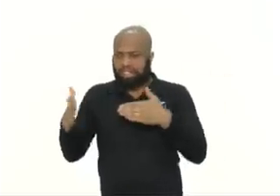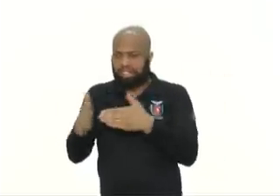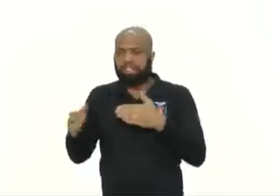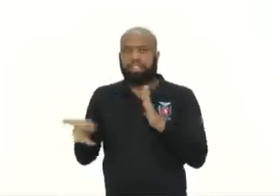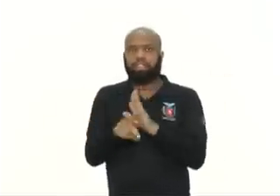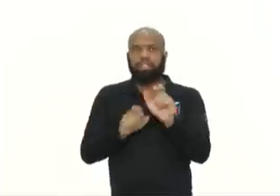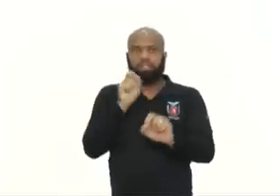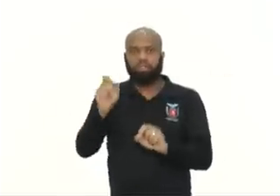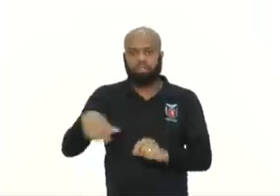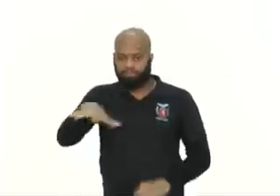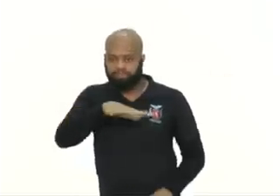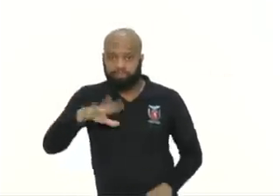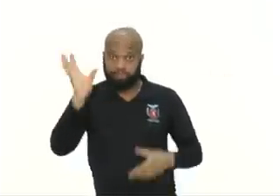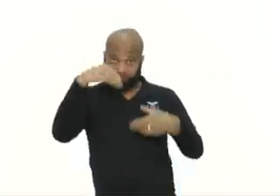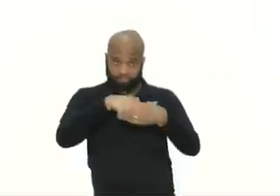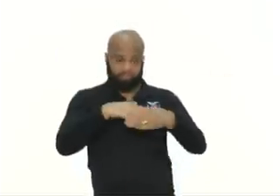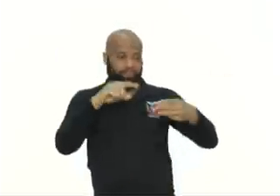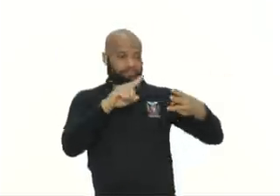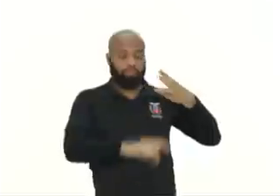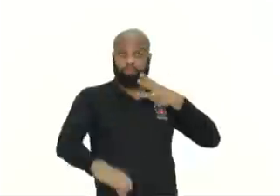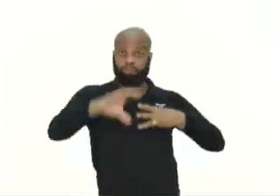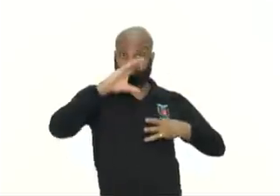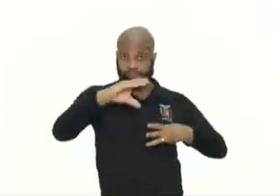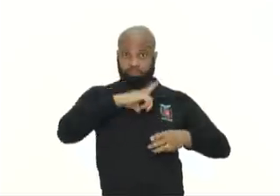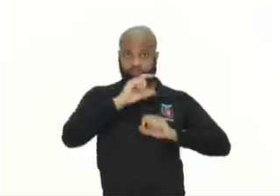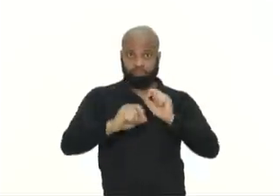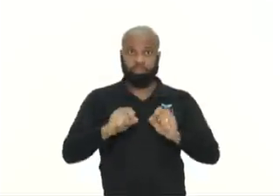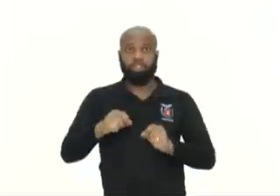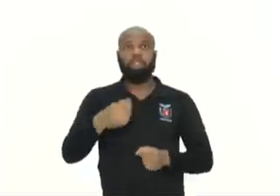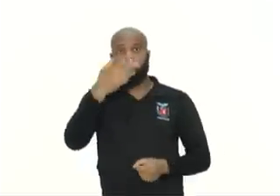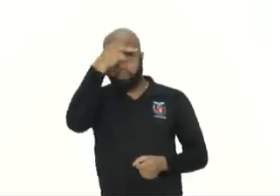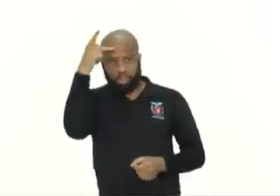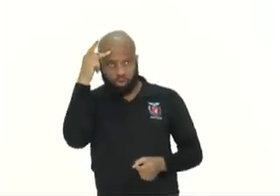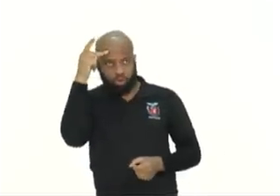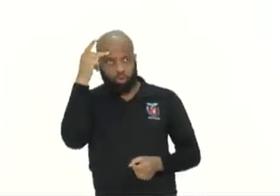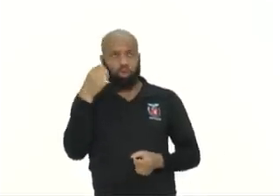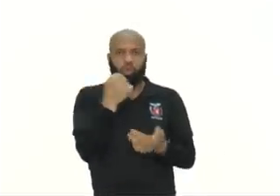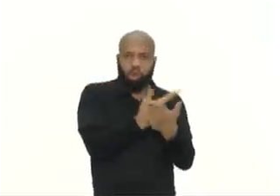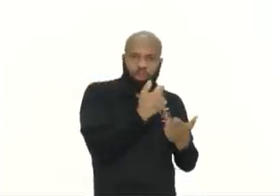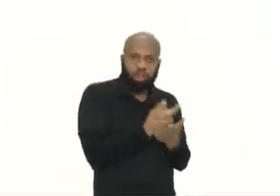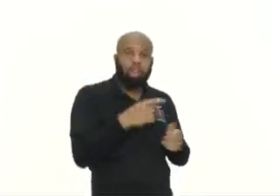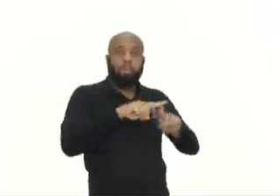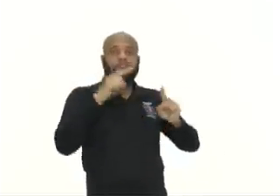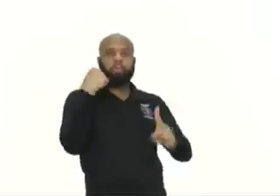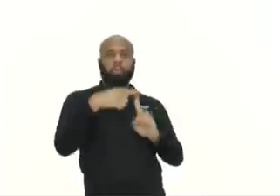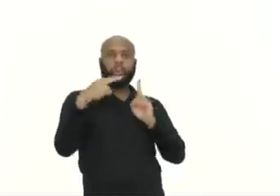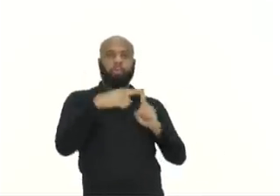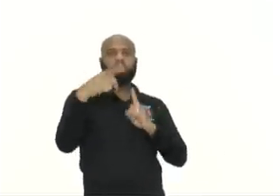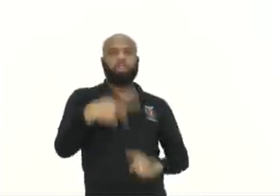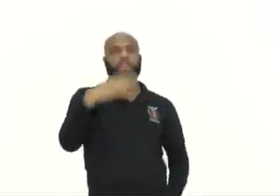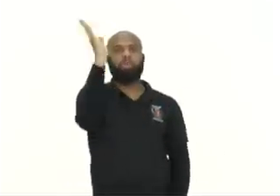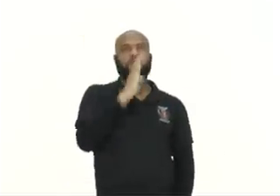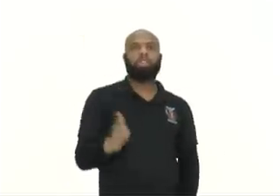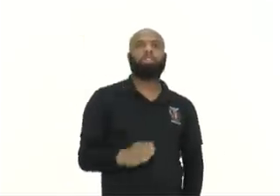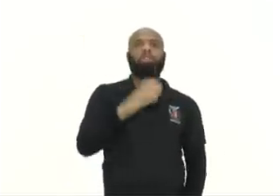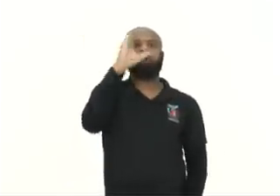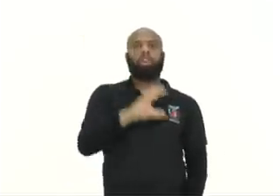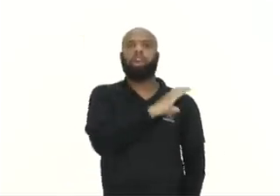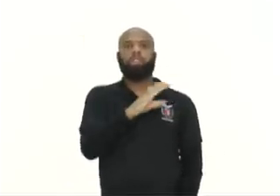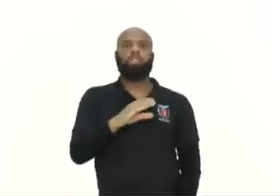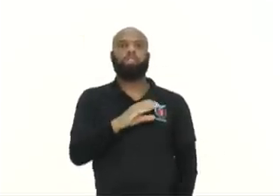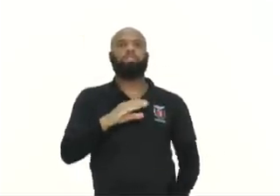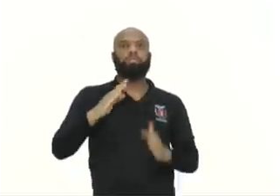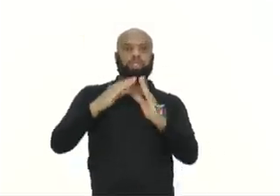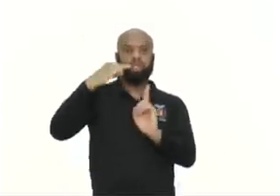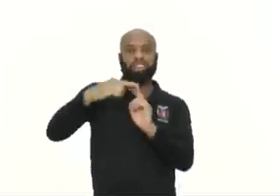o abastecimento do mercado interno? Letra C, o consumo da erva mate era proibido no Brasil pela Igreja Católica até o século